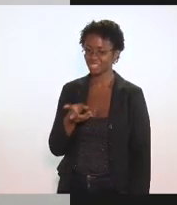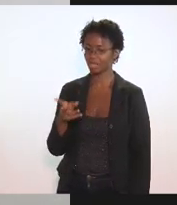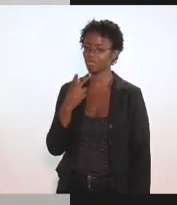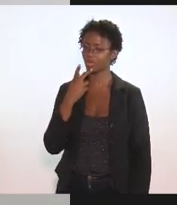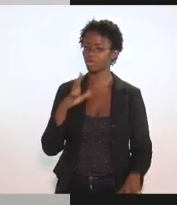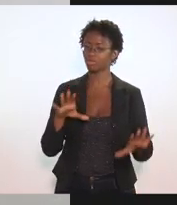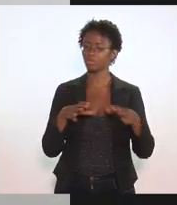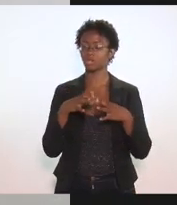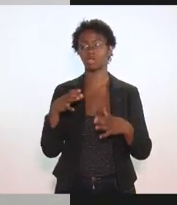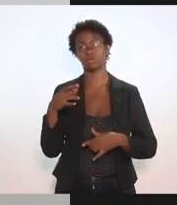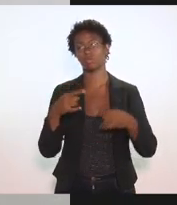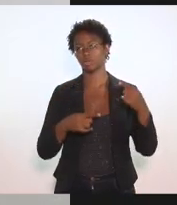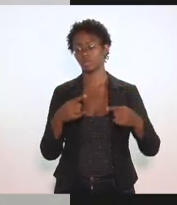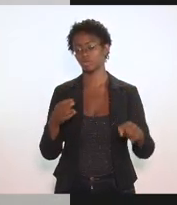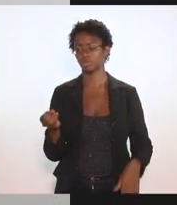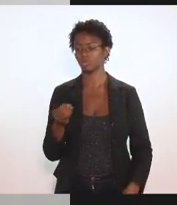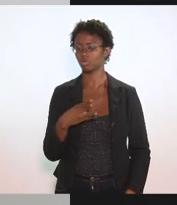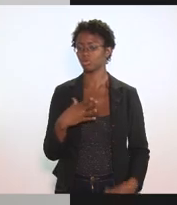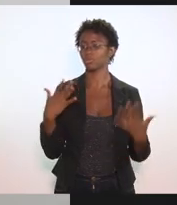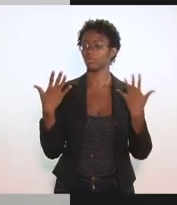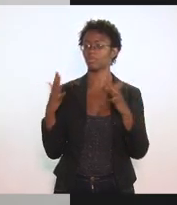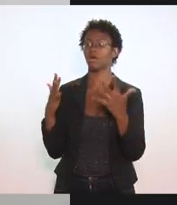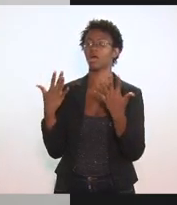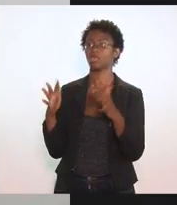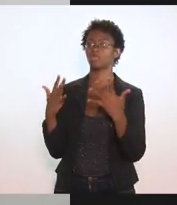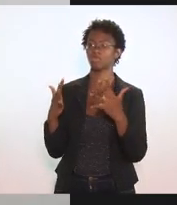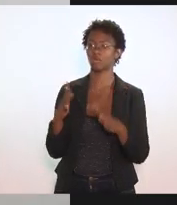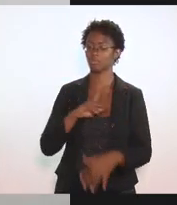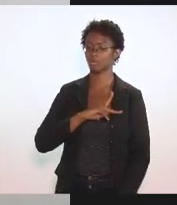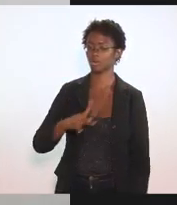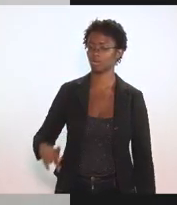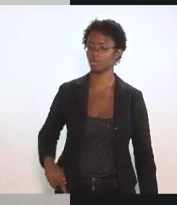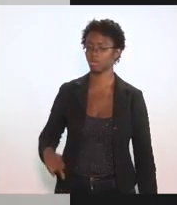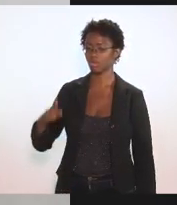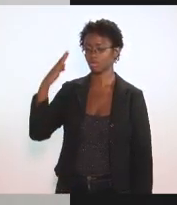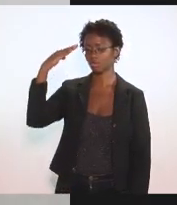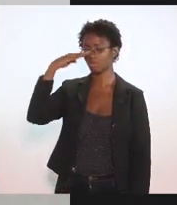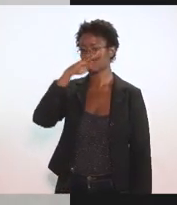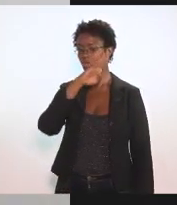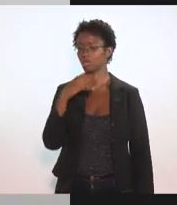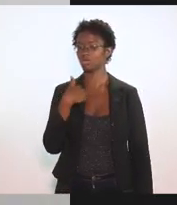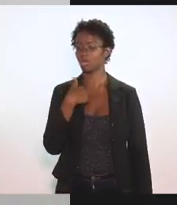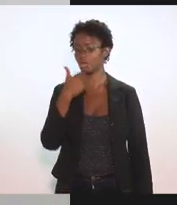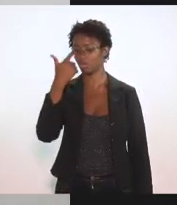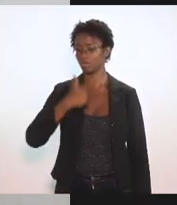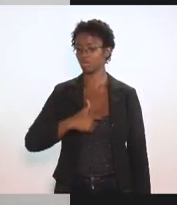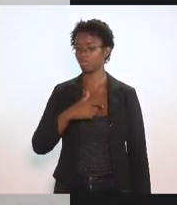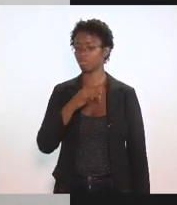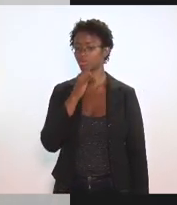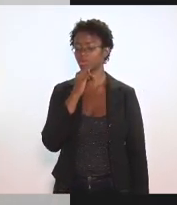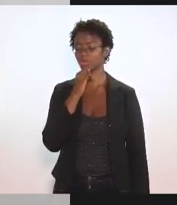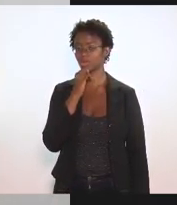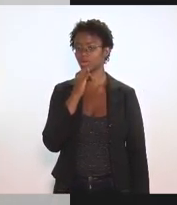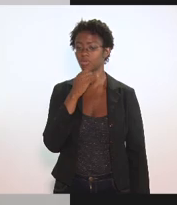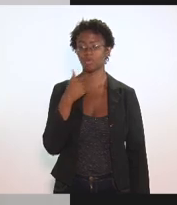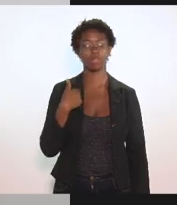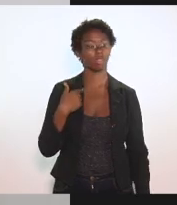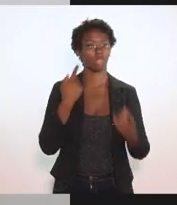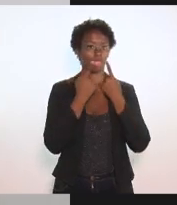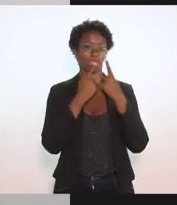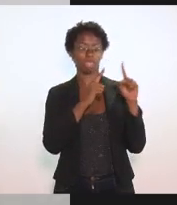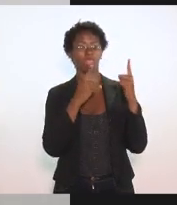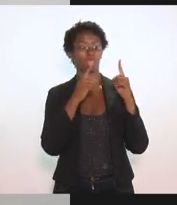Novo bater palmas para o presidente Bolsonaro. Eu quero dizer que eu, por exemplo, sou uma crítica ao